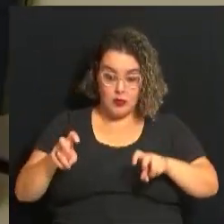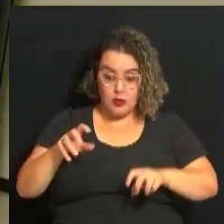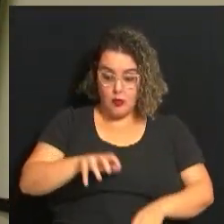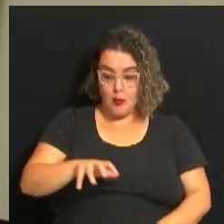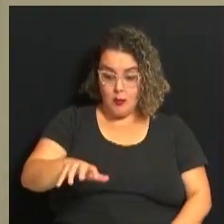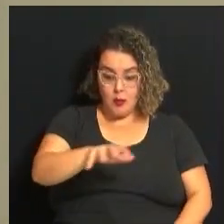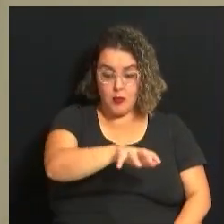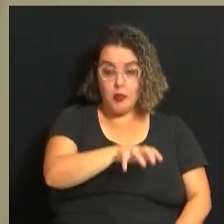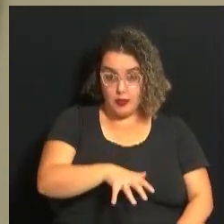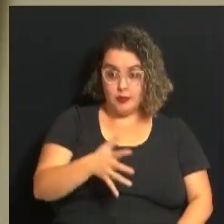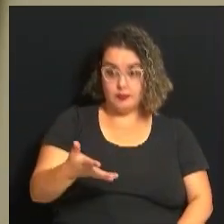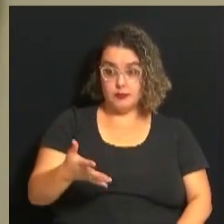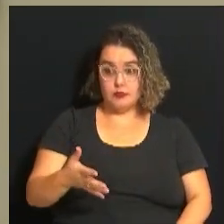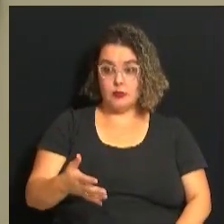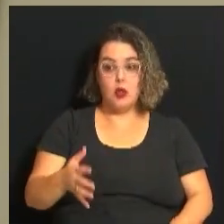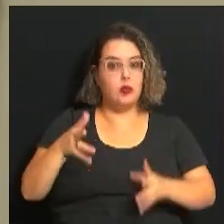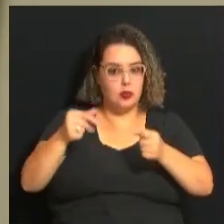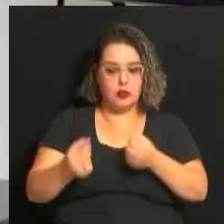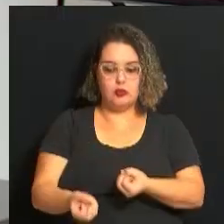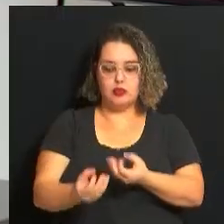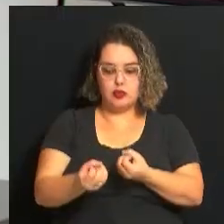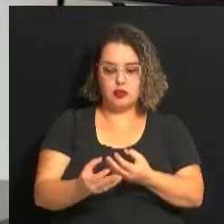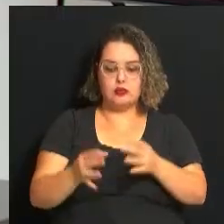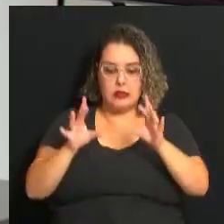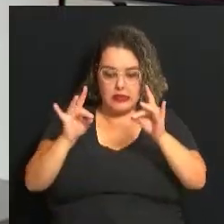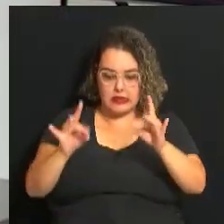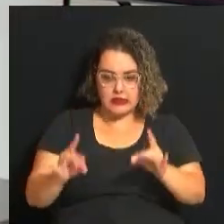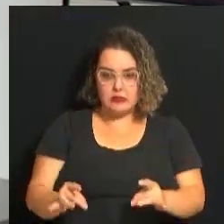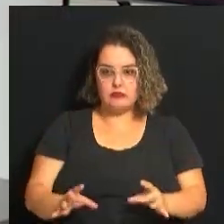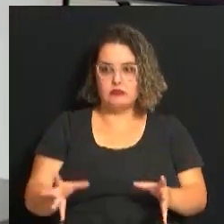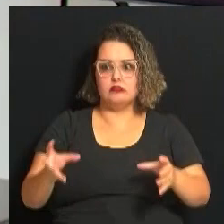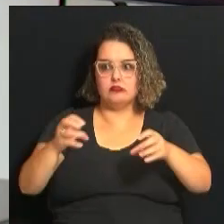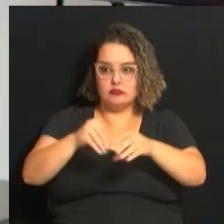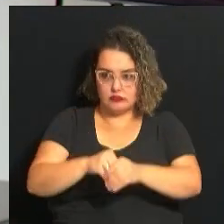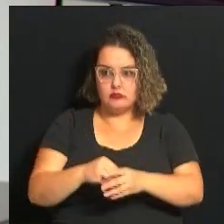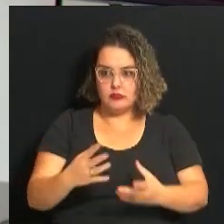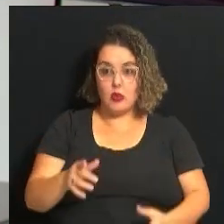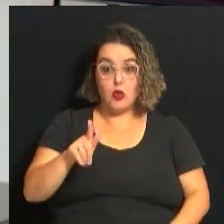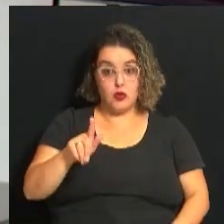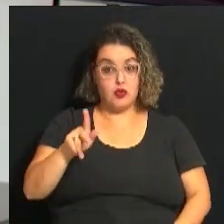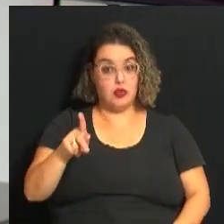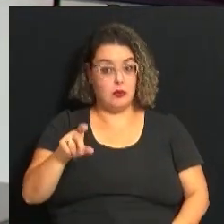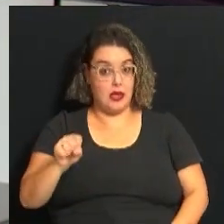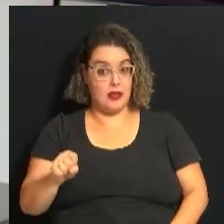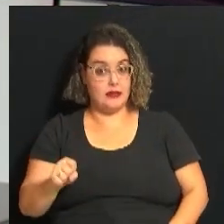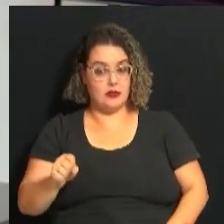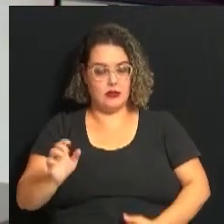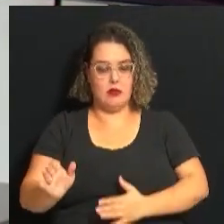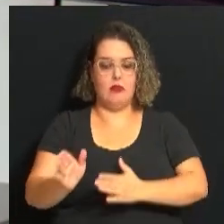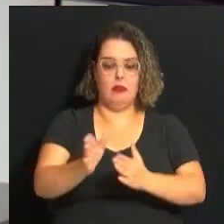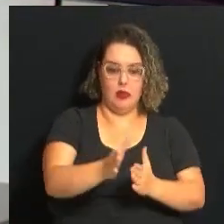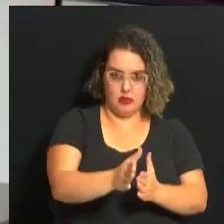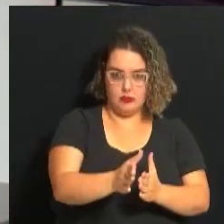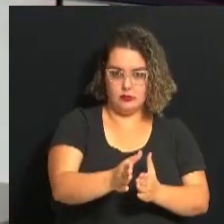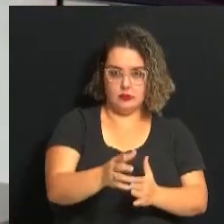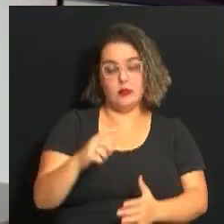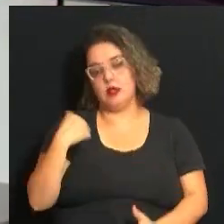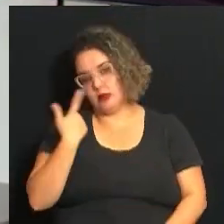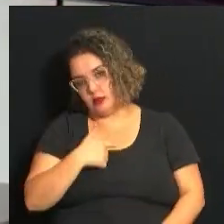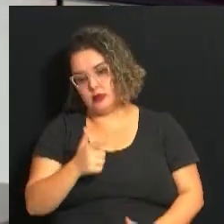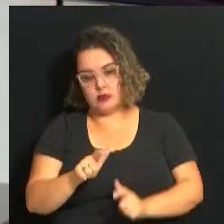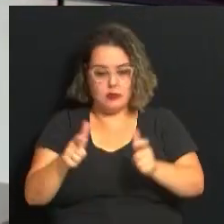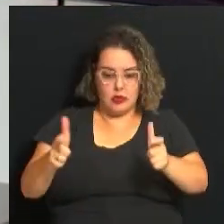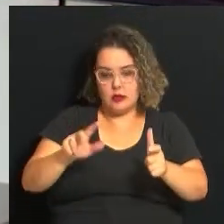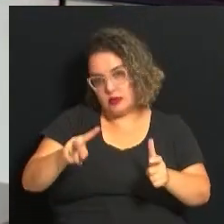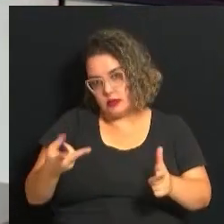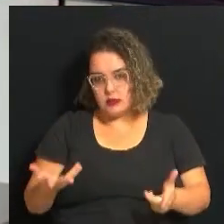os dados têm que ser espacializados. O GPS, né, o sistema mais famoso, é o que dá essa coordenada para a gente, na maioria dos casos, né? Então,